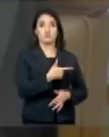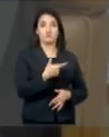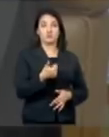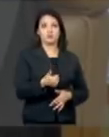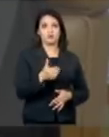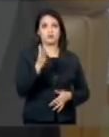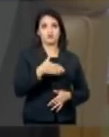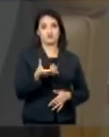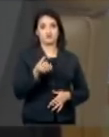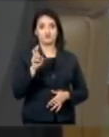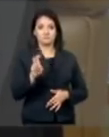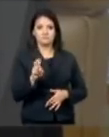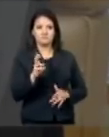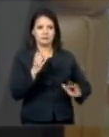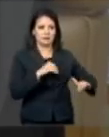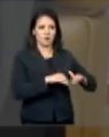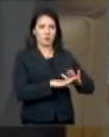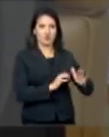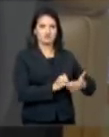uma inqualificável